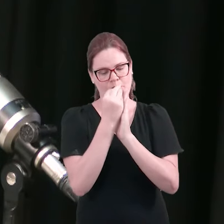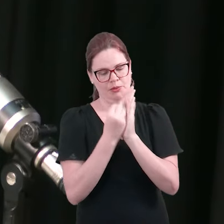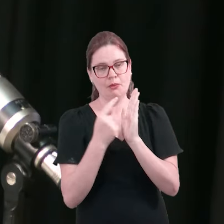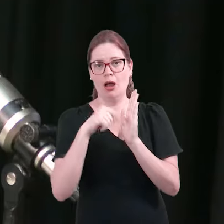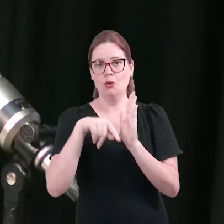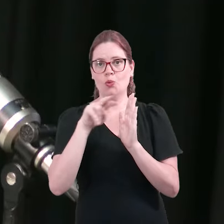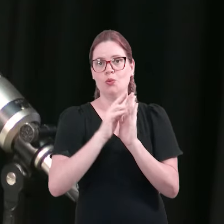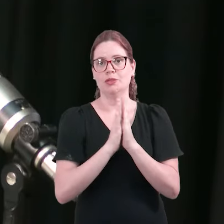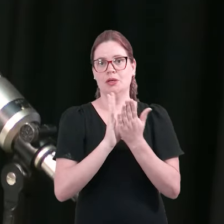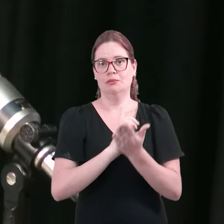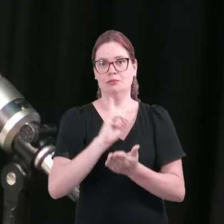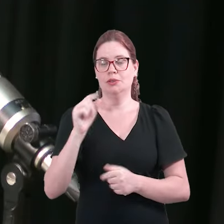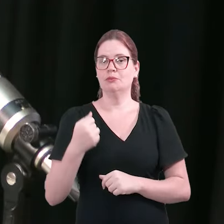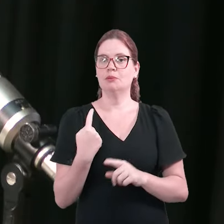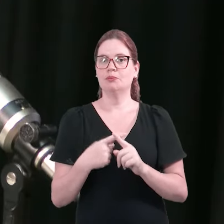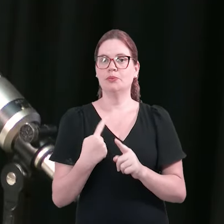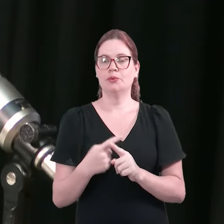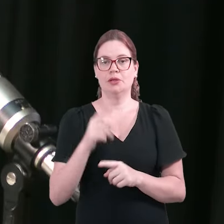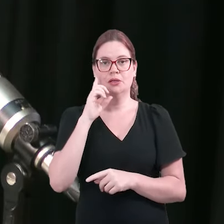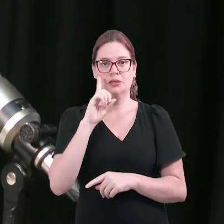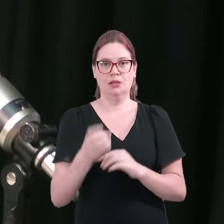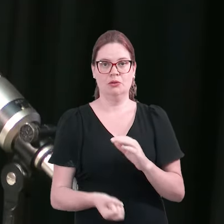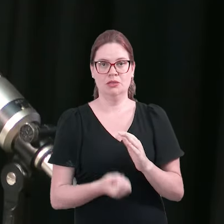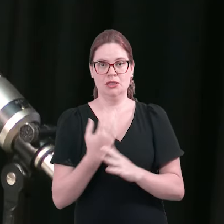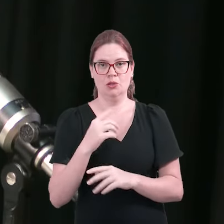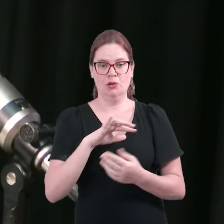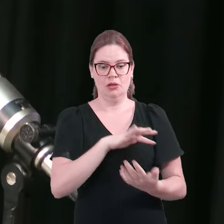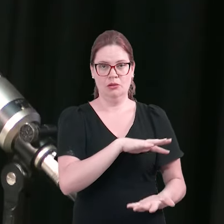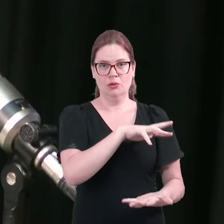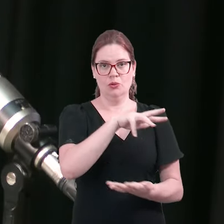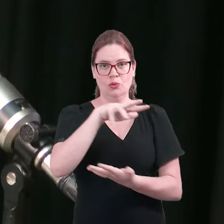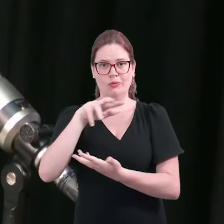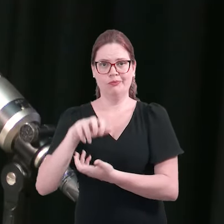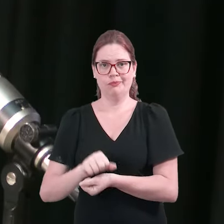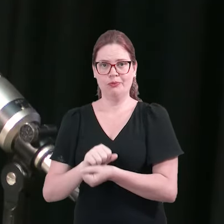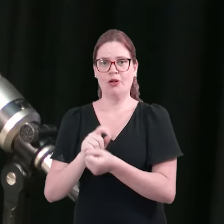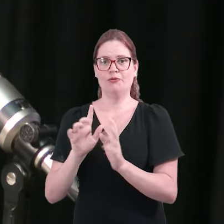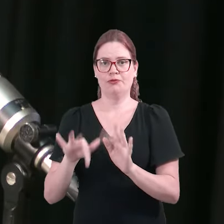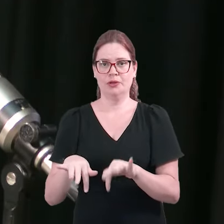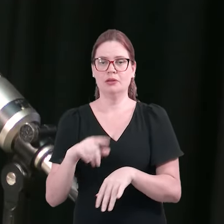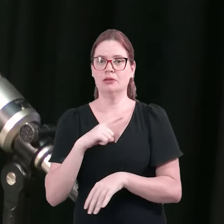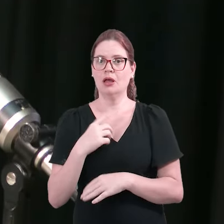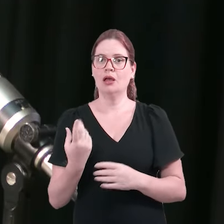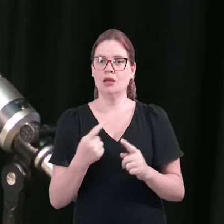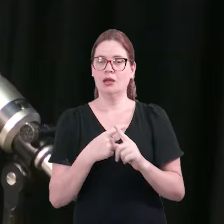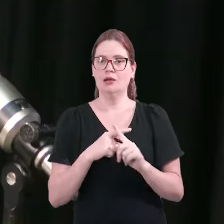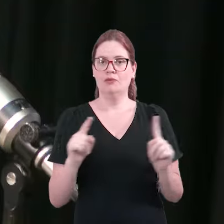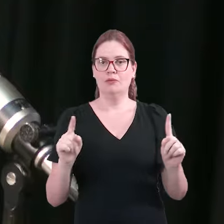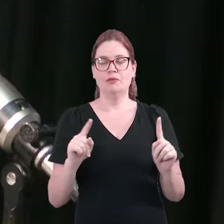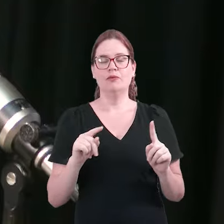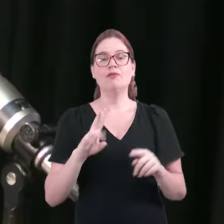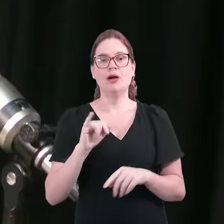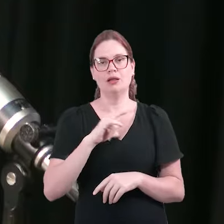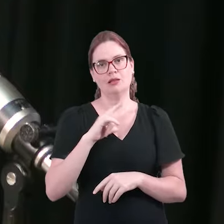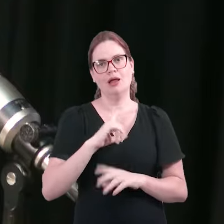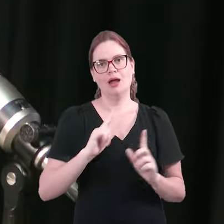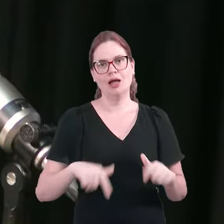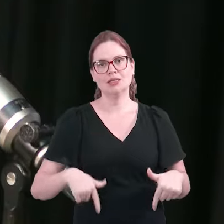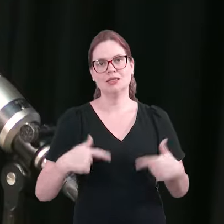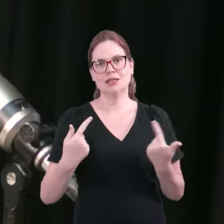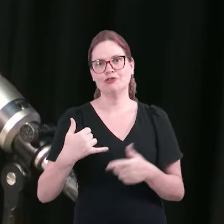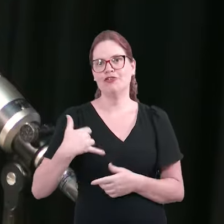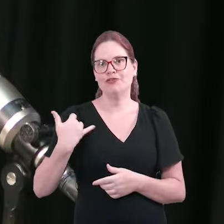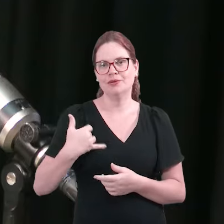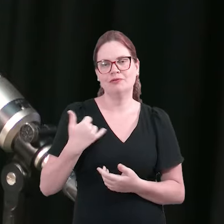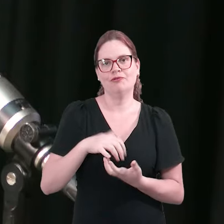mundo, a obra criadora, o universo que Deus ele fez, tudo isso vai passar. Vai sofrer a ação da entropia,